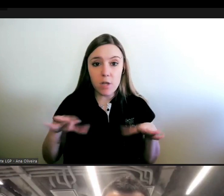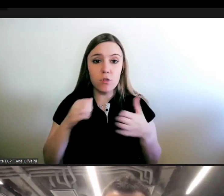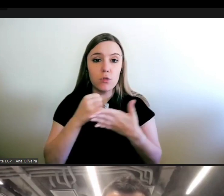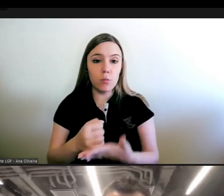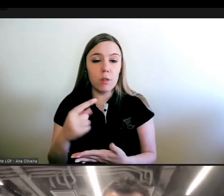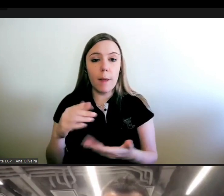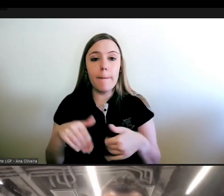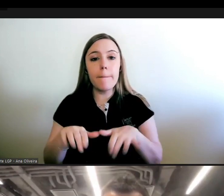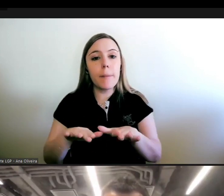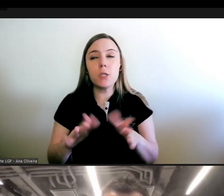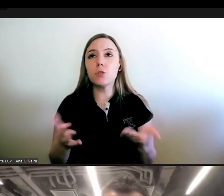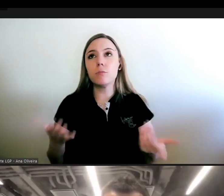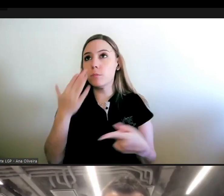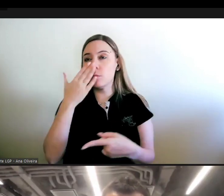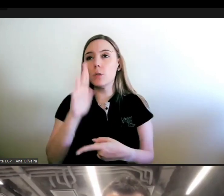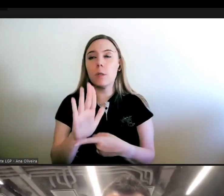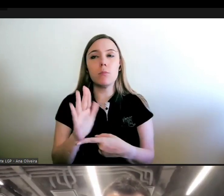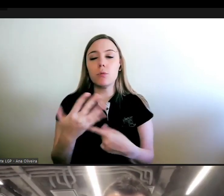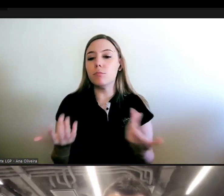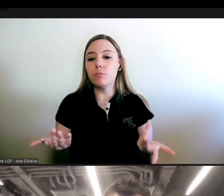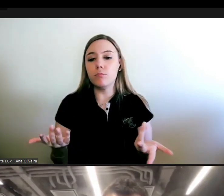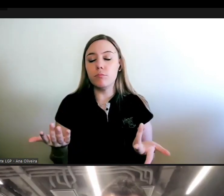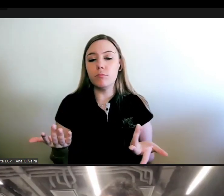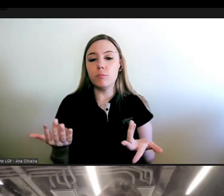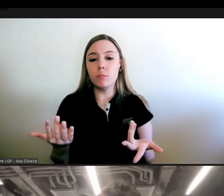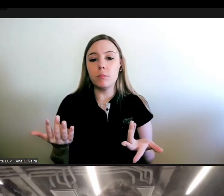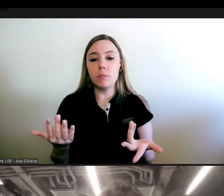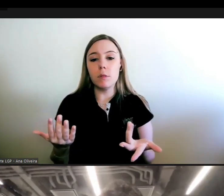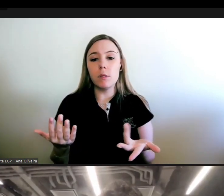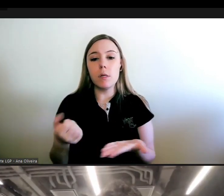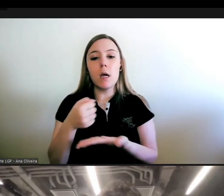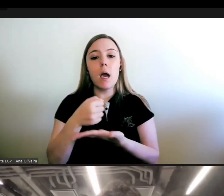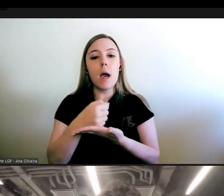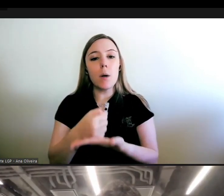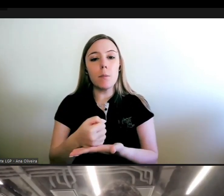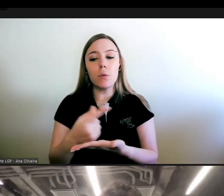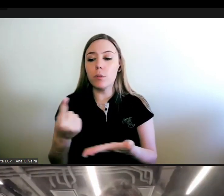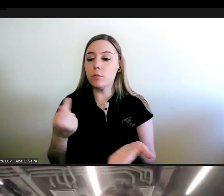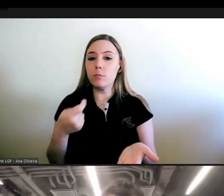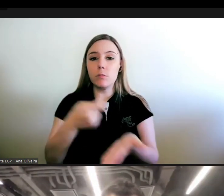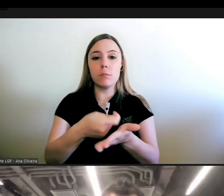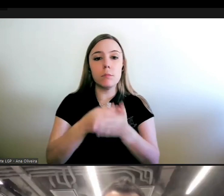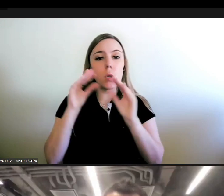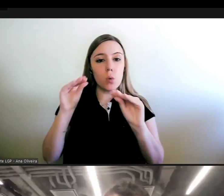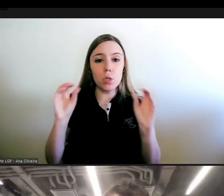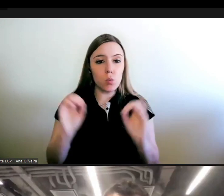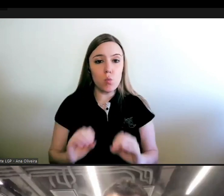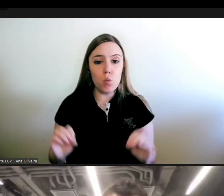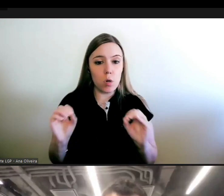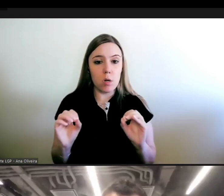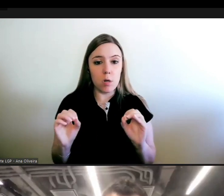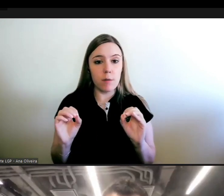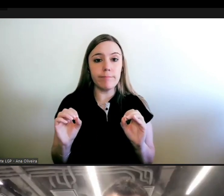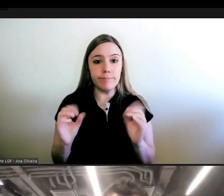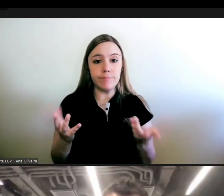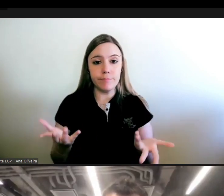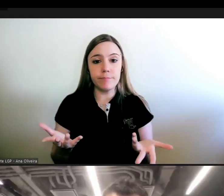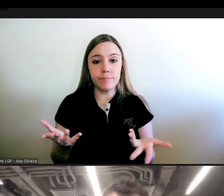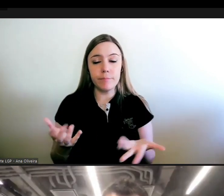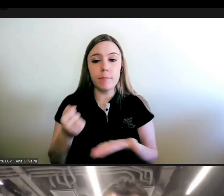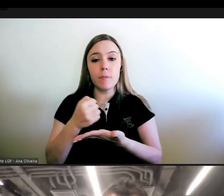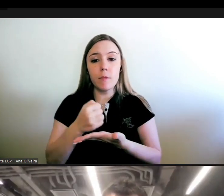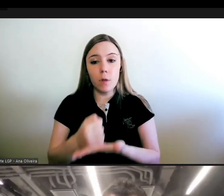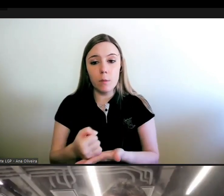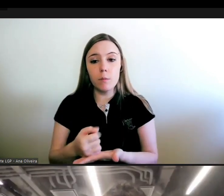não existe, por exemplo, com frequência, o apoio ao investimento na educação, ao